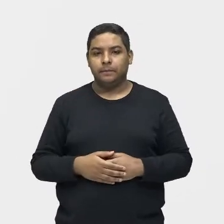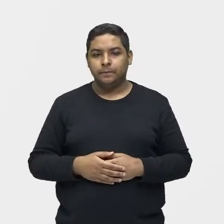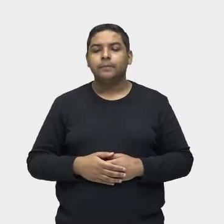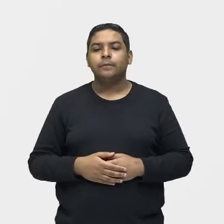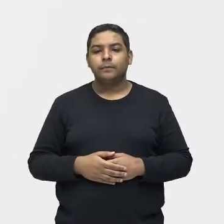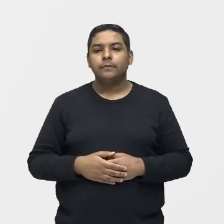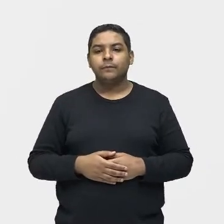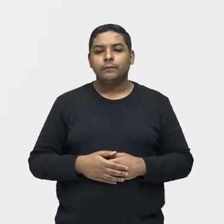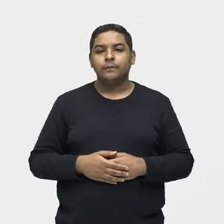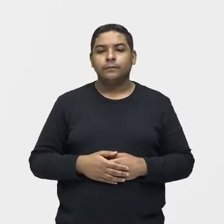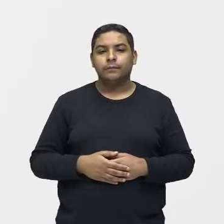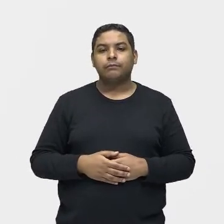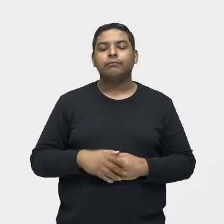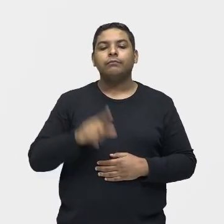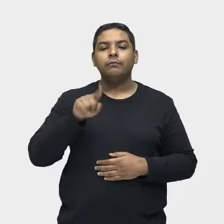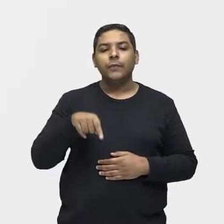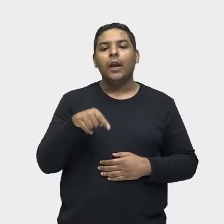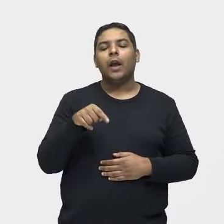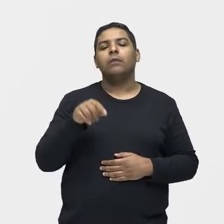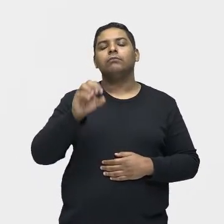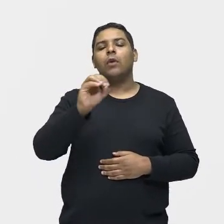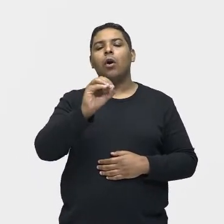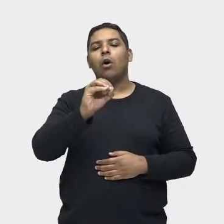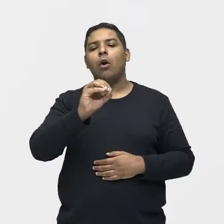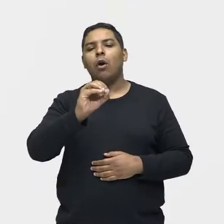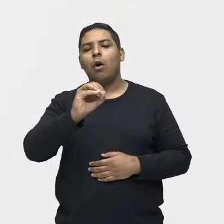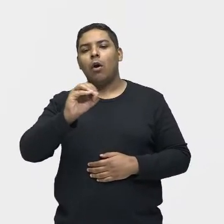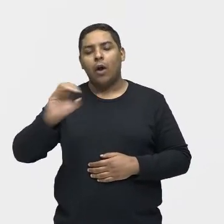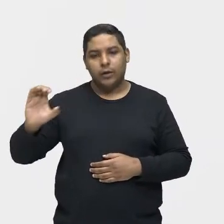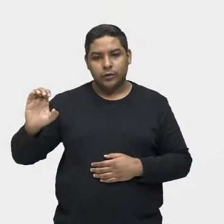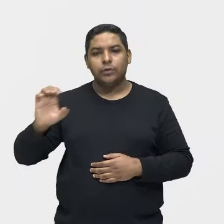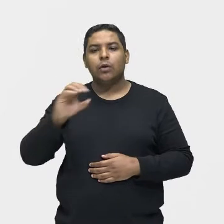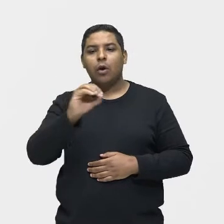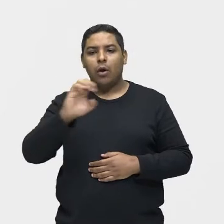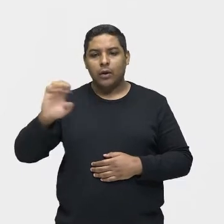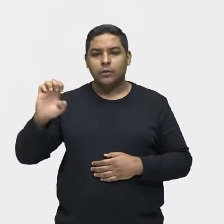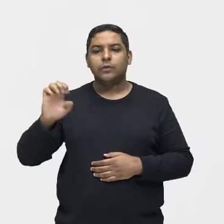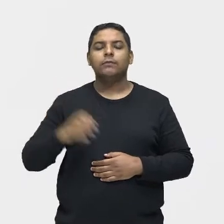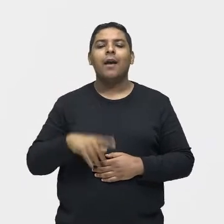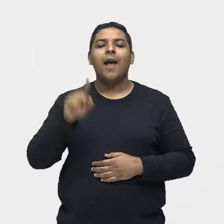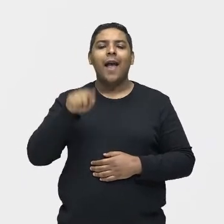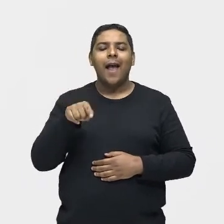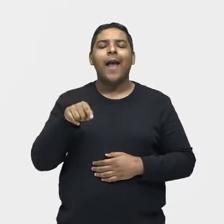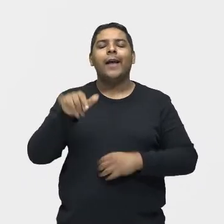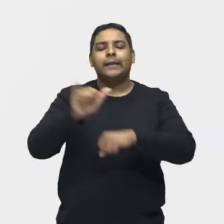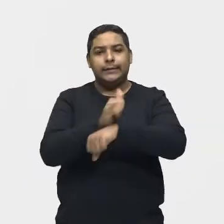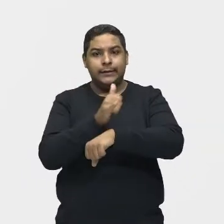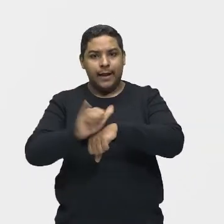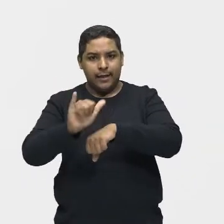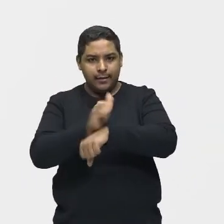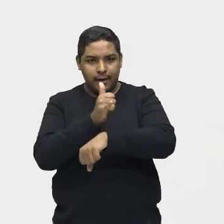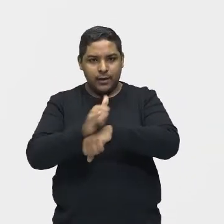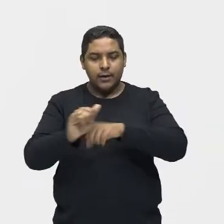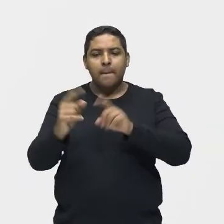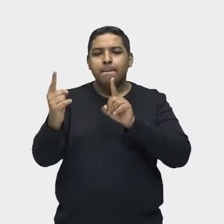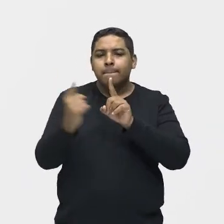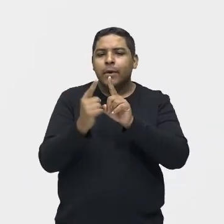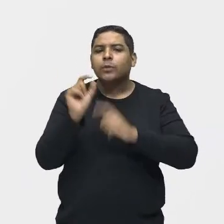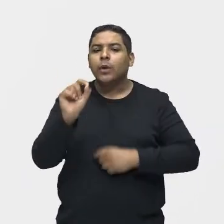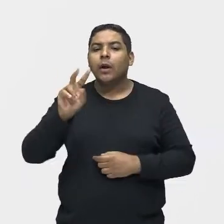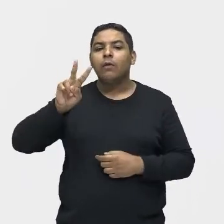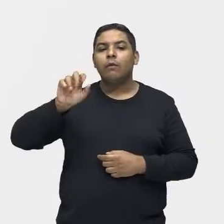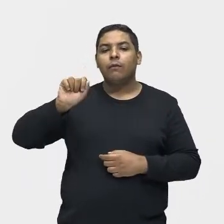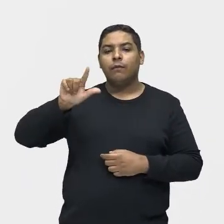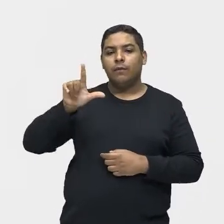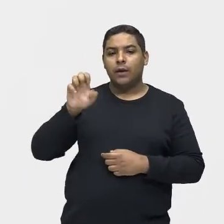na costa oeste, que vai ter também a sua importância estratégica, né, que vai ter essa proximidade aí com o